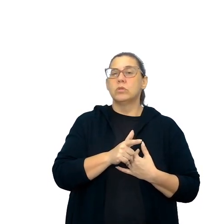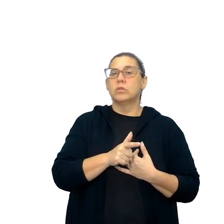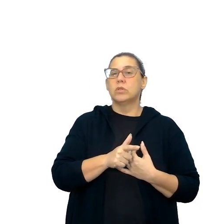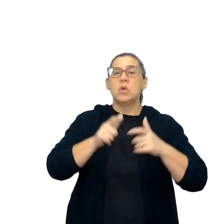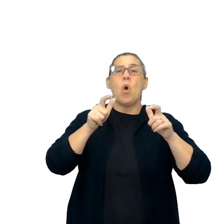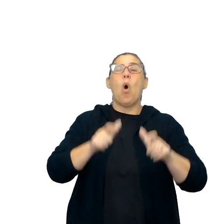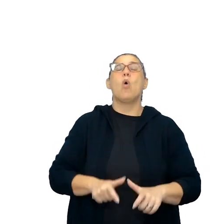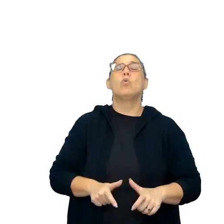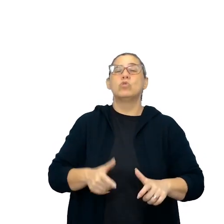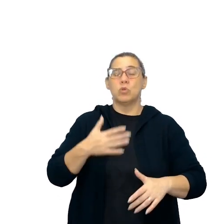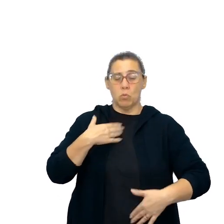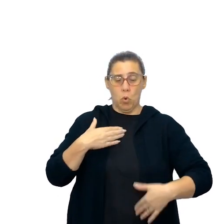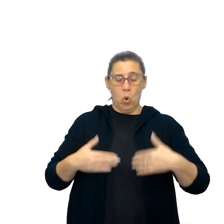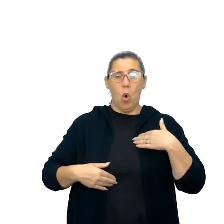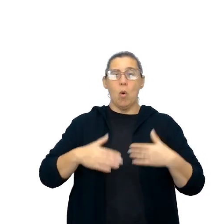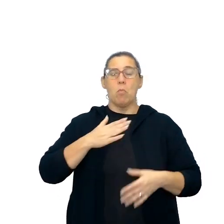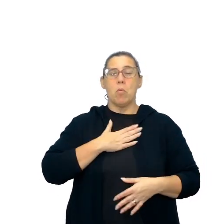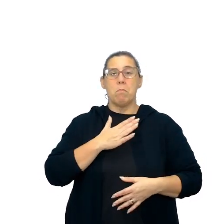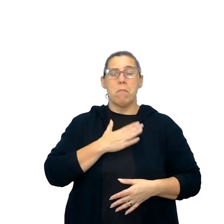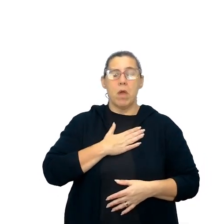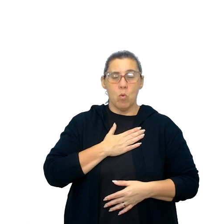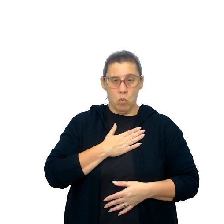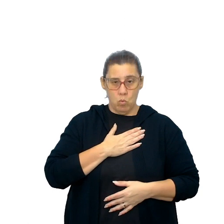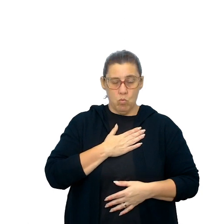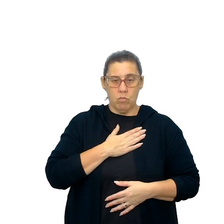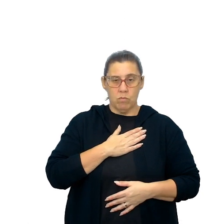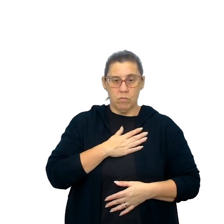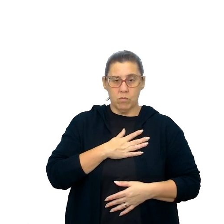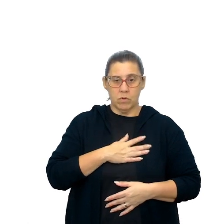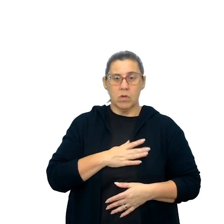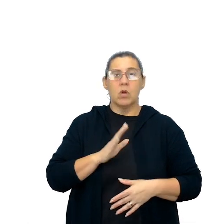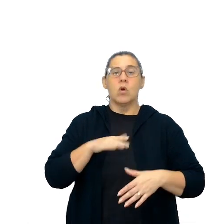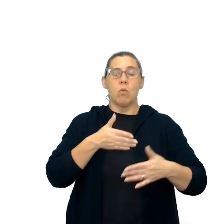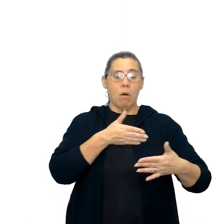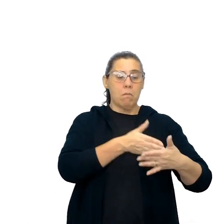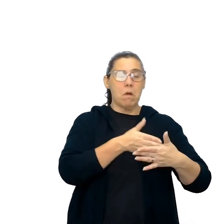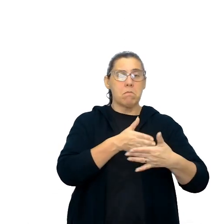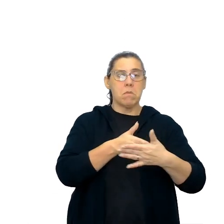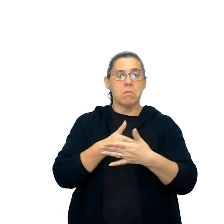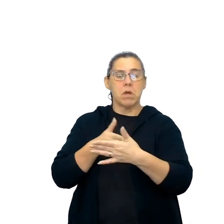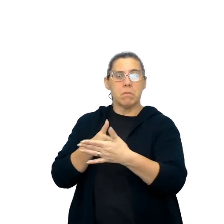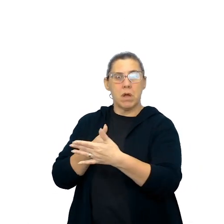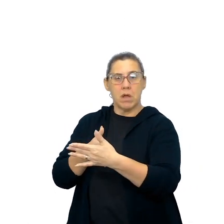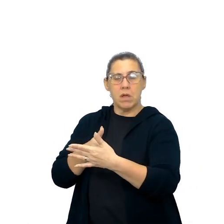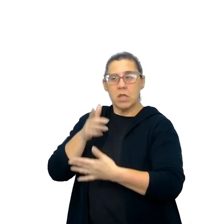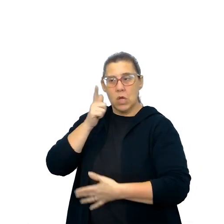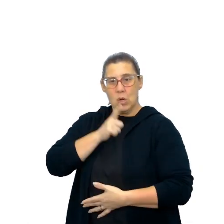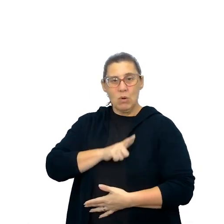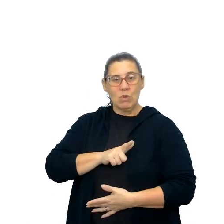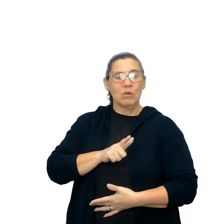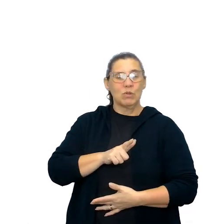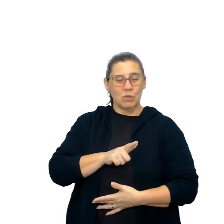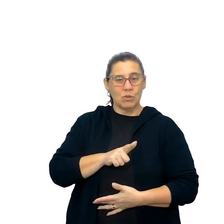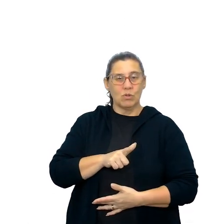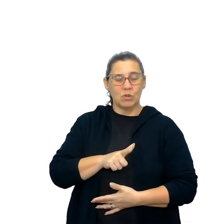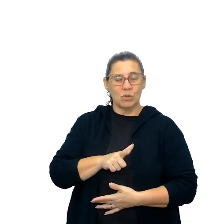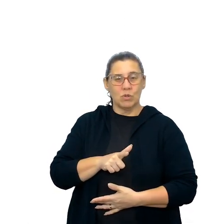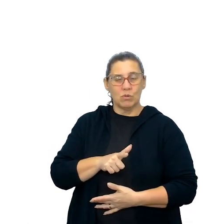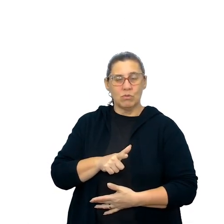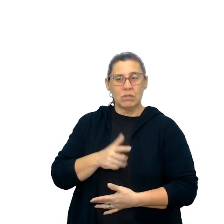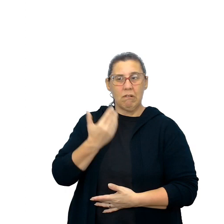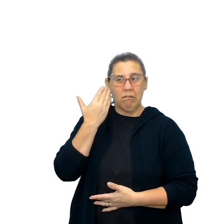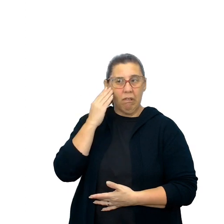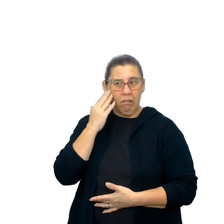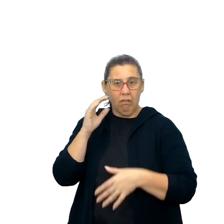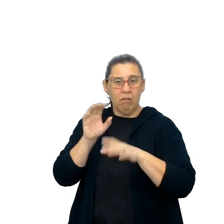né? Quais são, né, as barreiras para que eu estruture esse